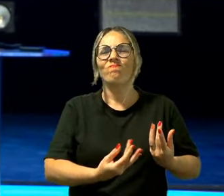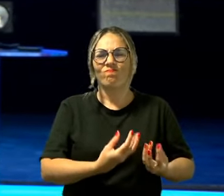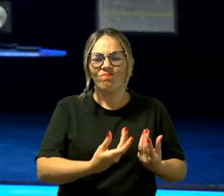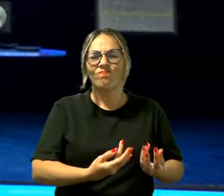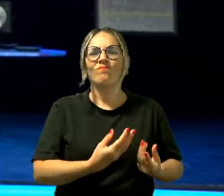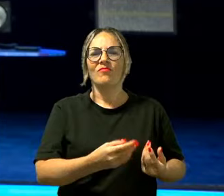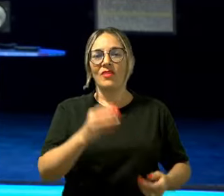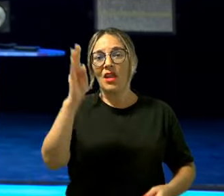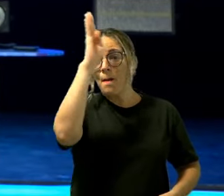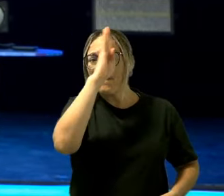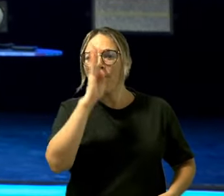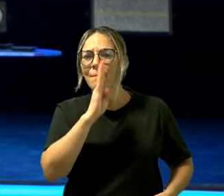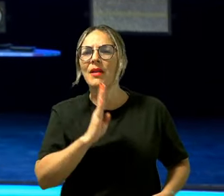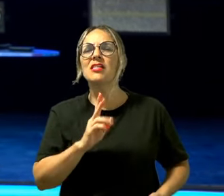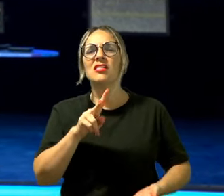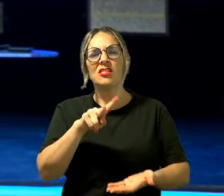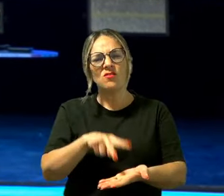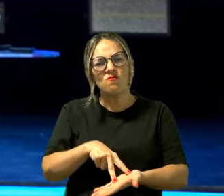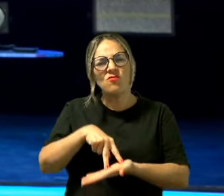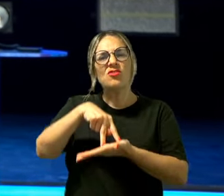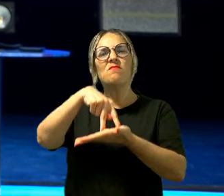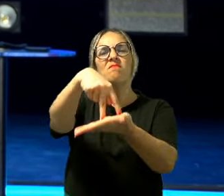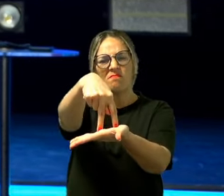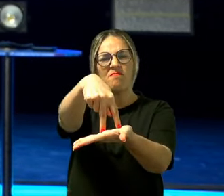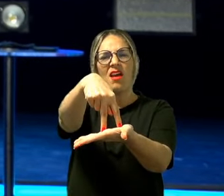está de pé.